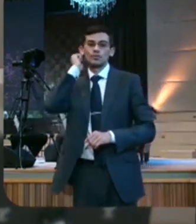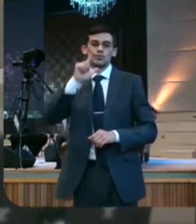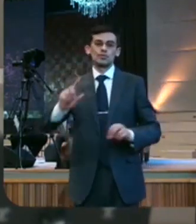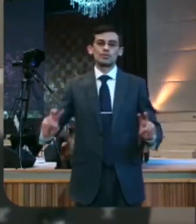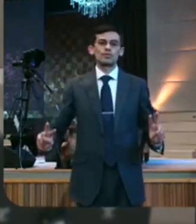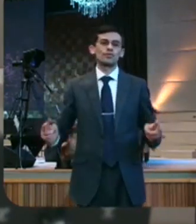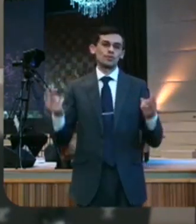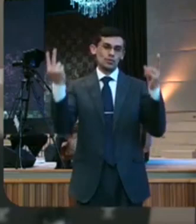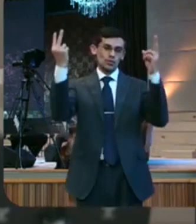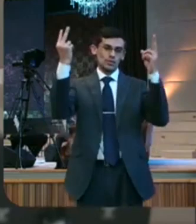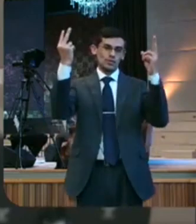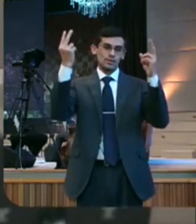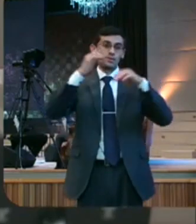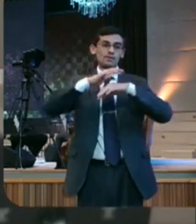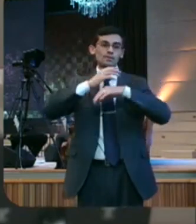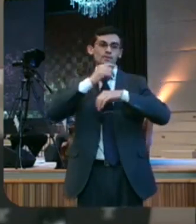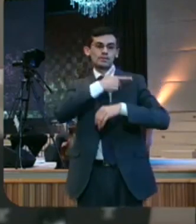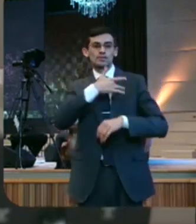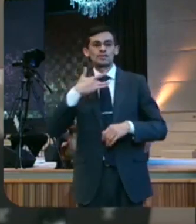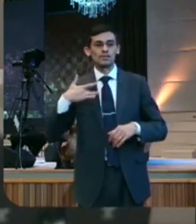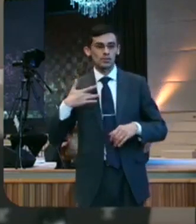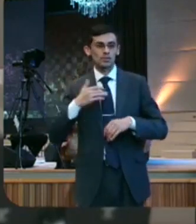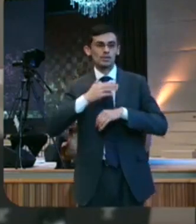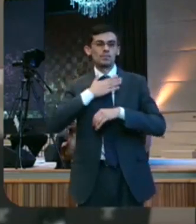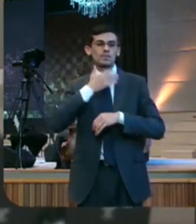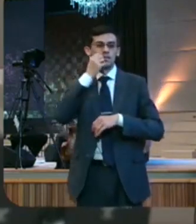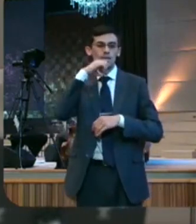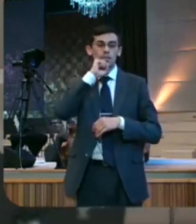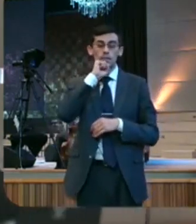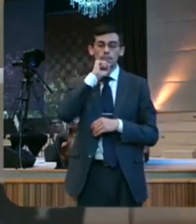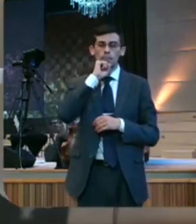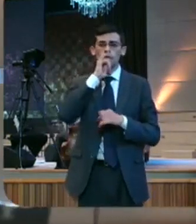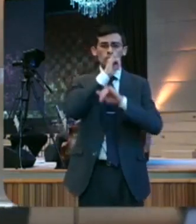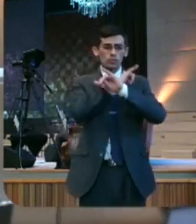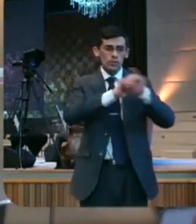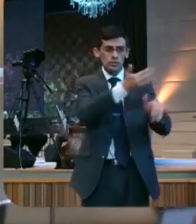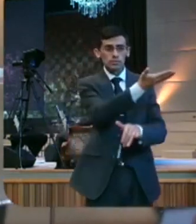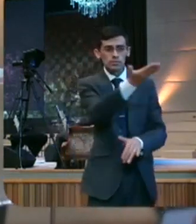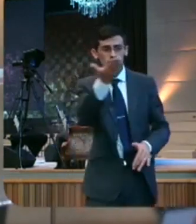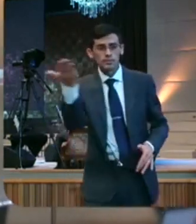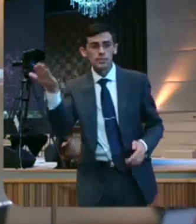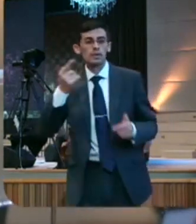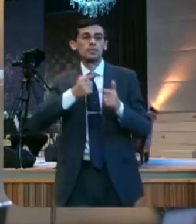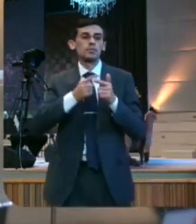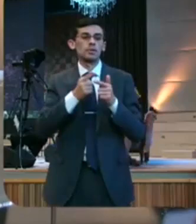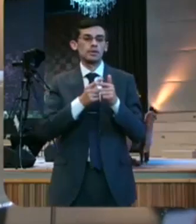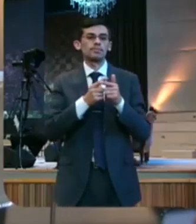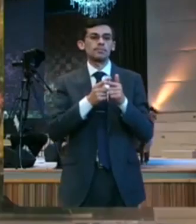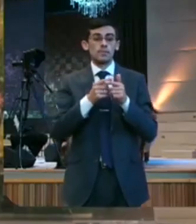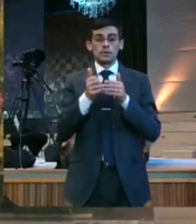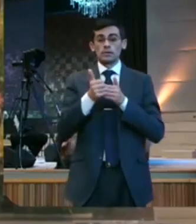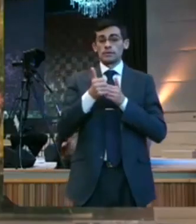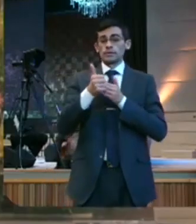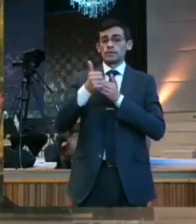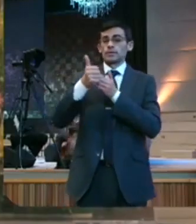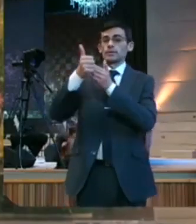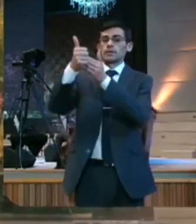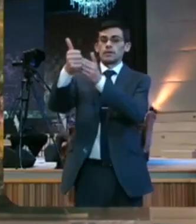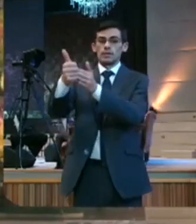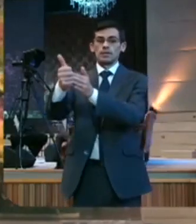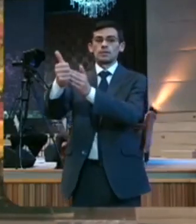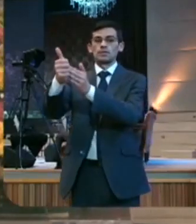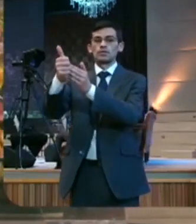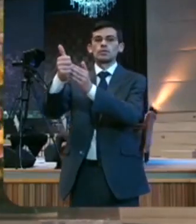tratamento da saúde da minha mãe. Eu estou contando isso para você porque seguir a arca de Deus,